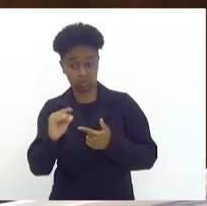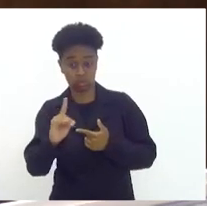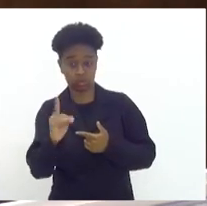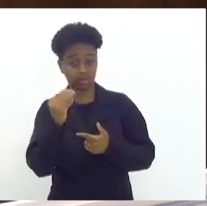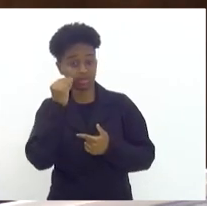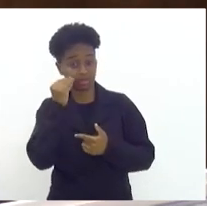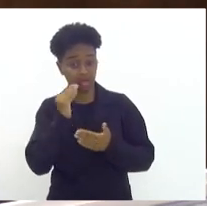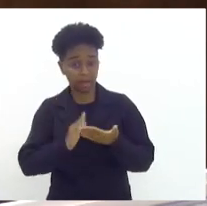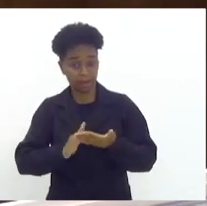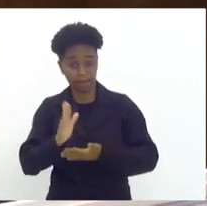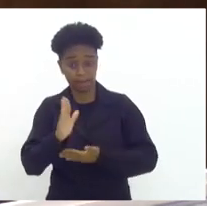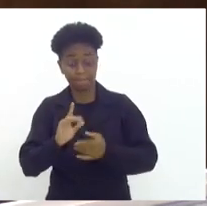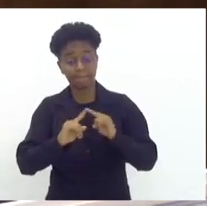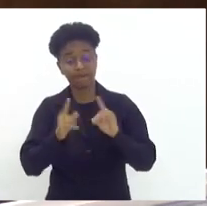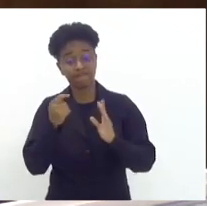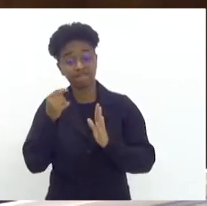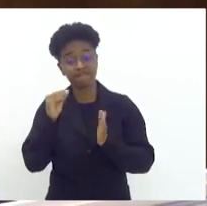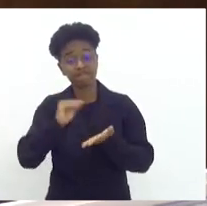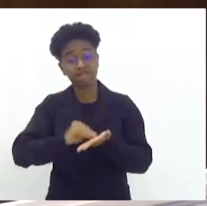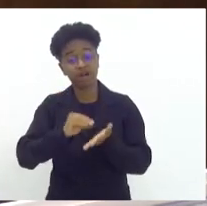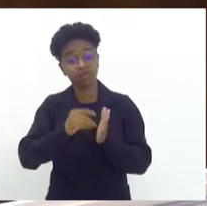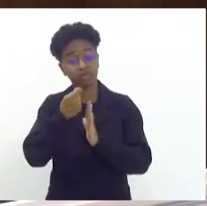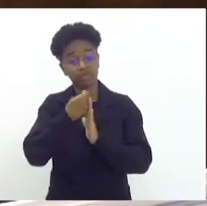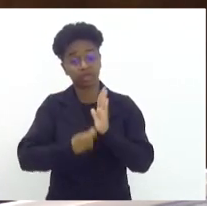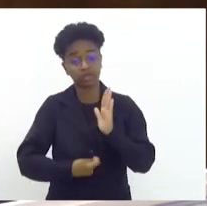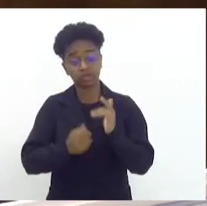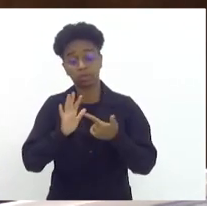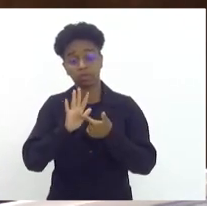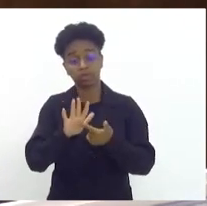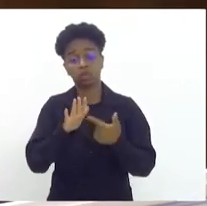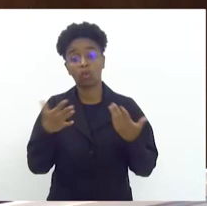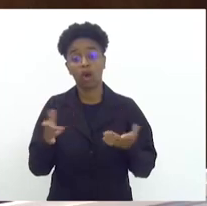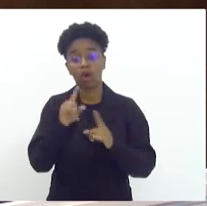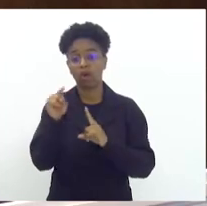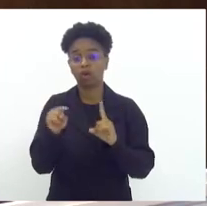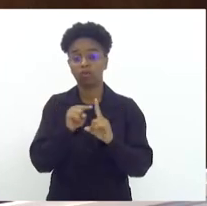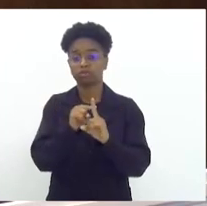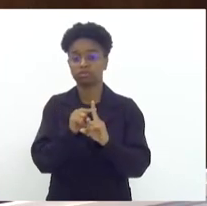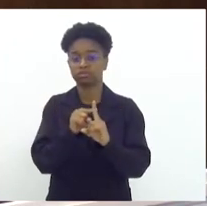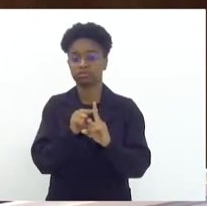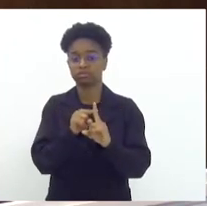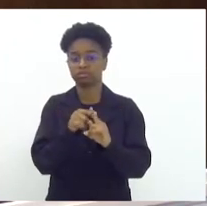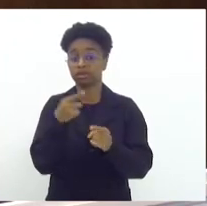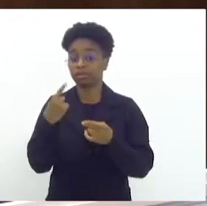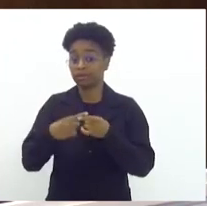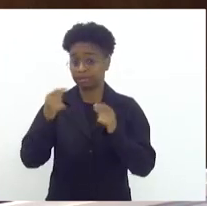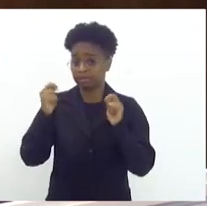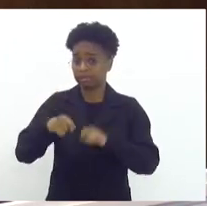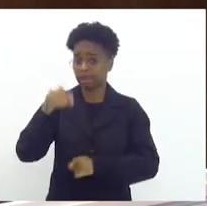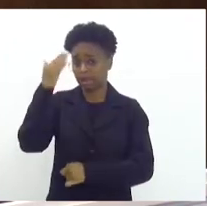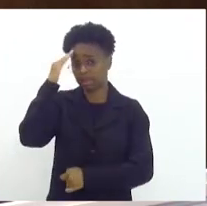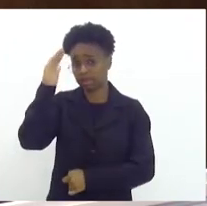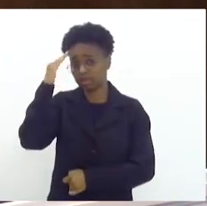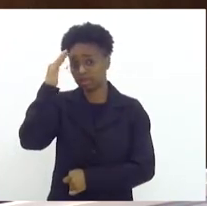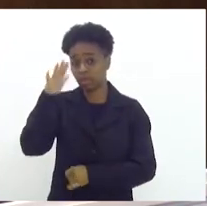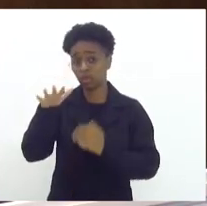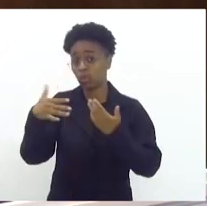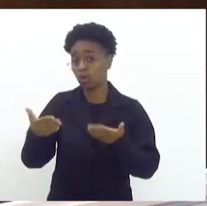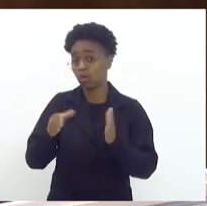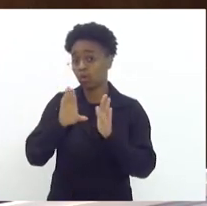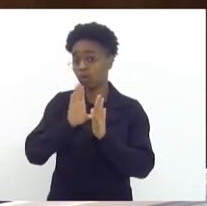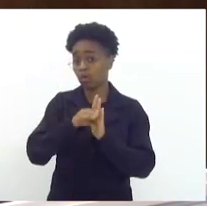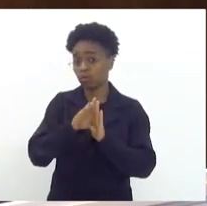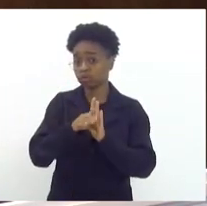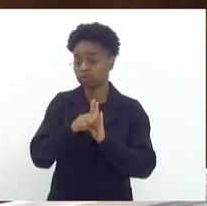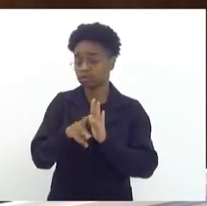falta um texto definidor de metas para você entender Qual é o conceito